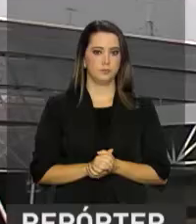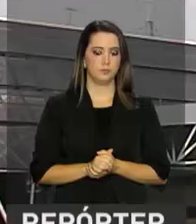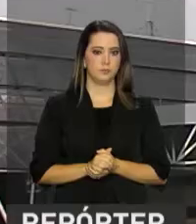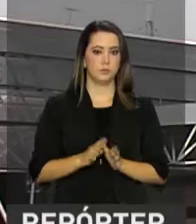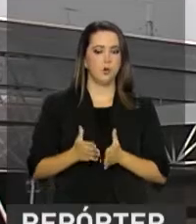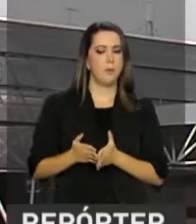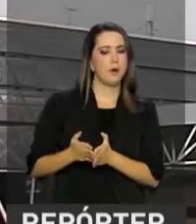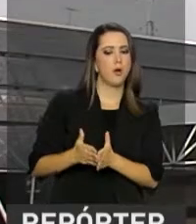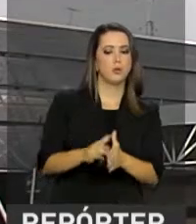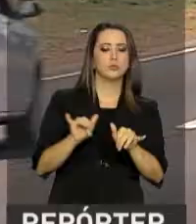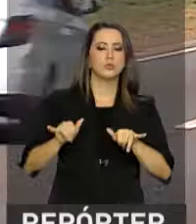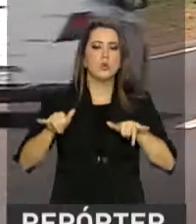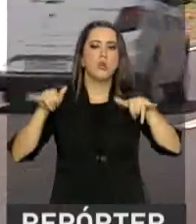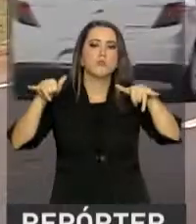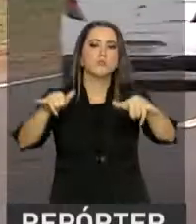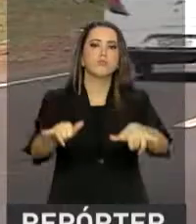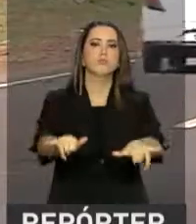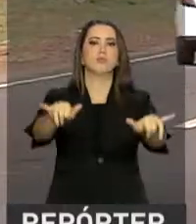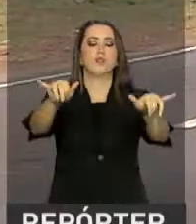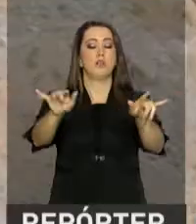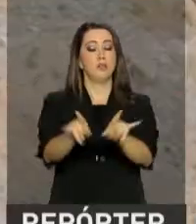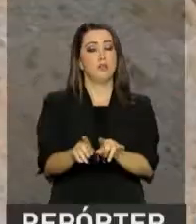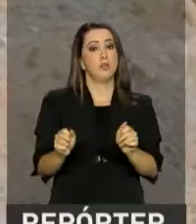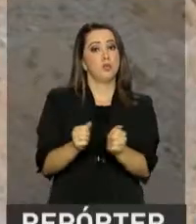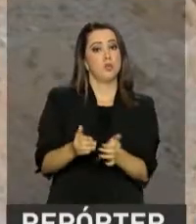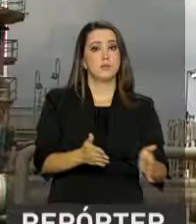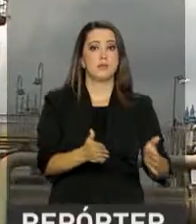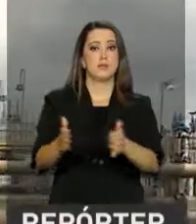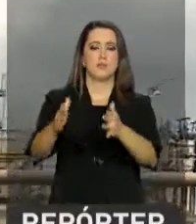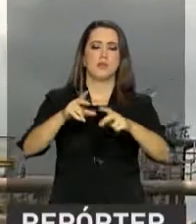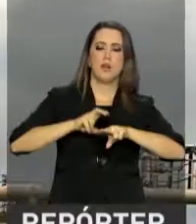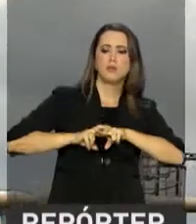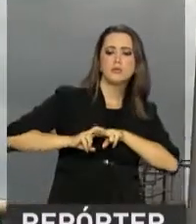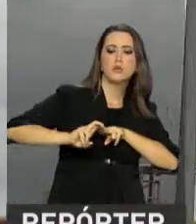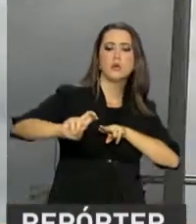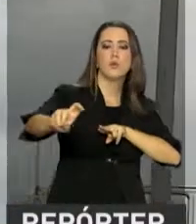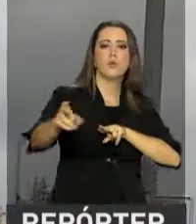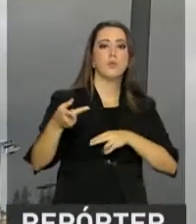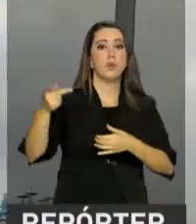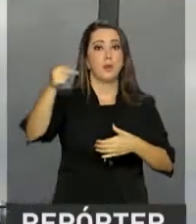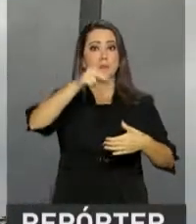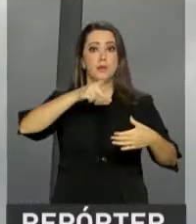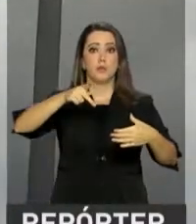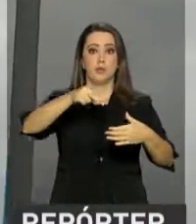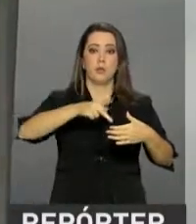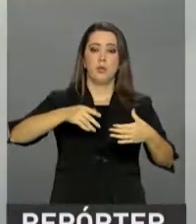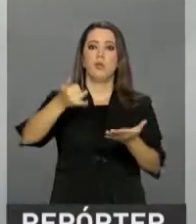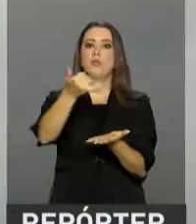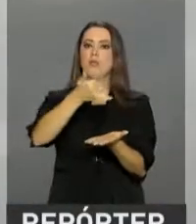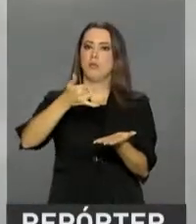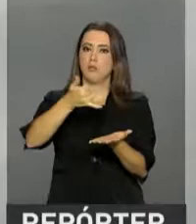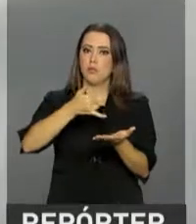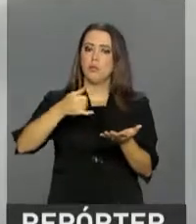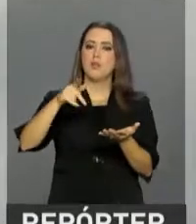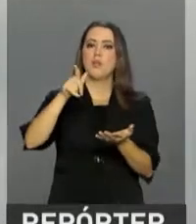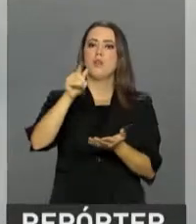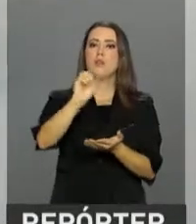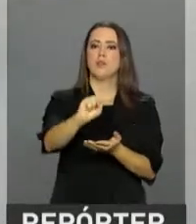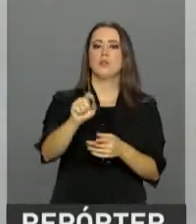Portos, aeroportos, rodovias, ferrovias, petróleo e gás natural. É a